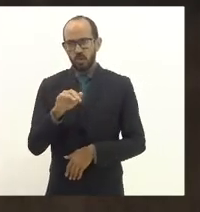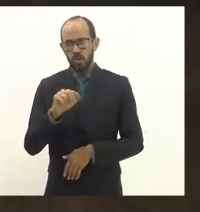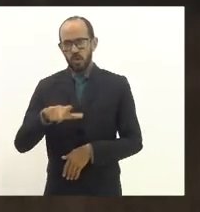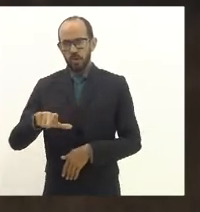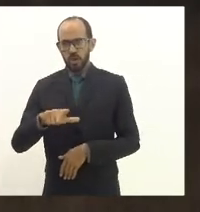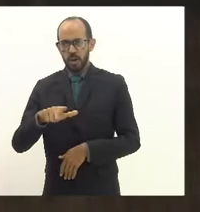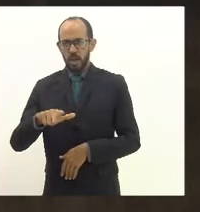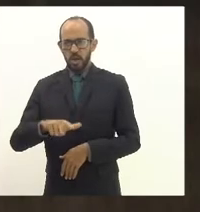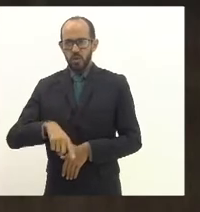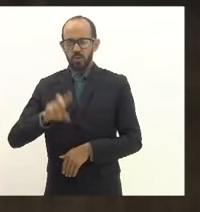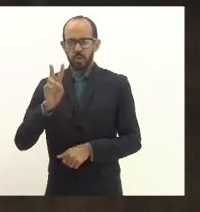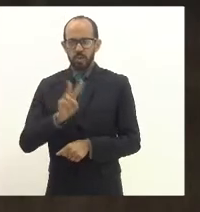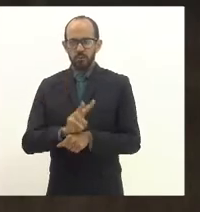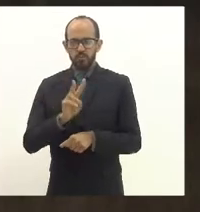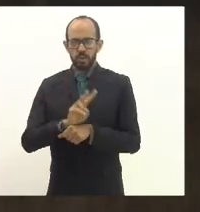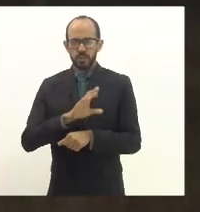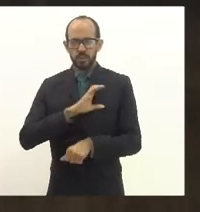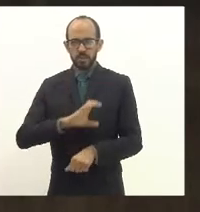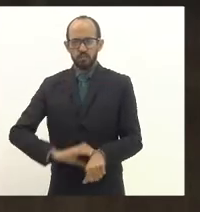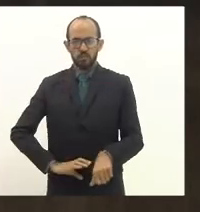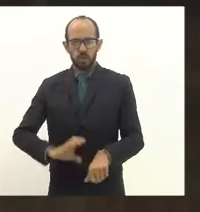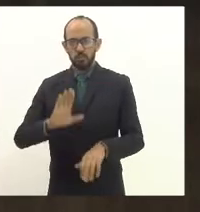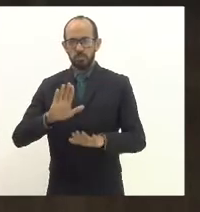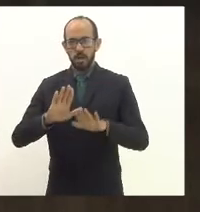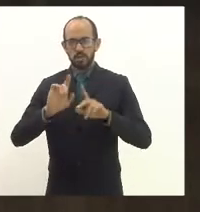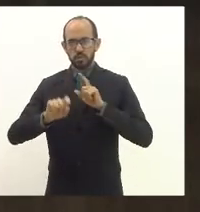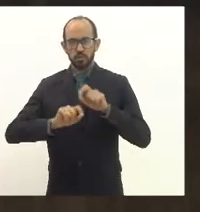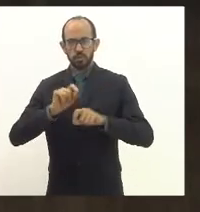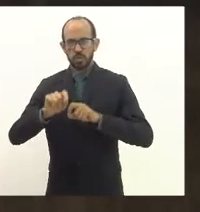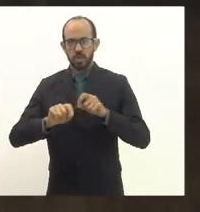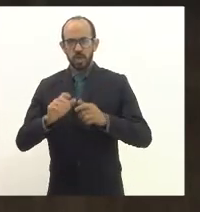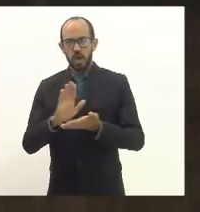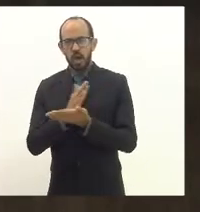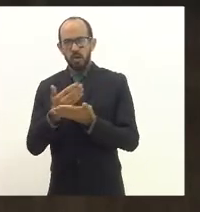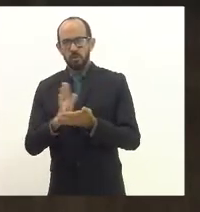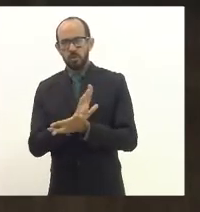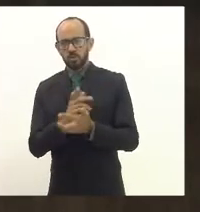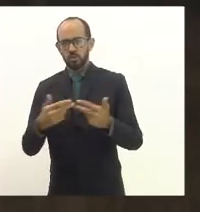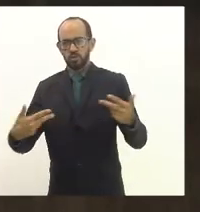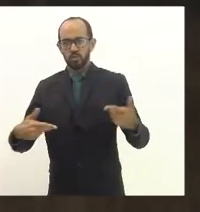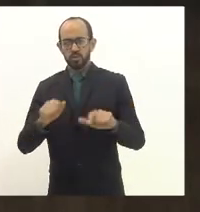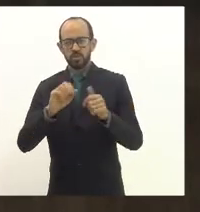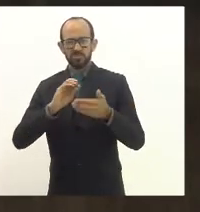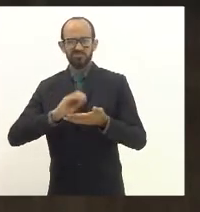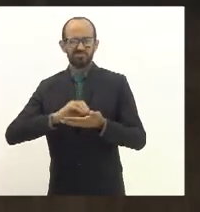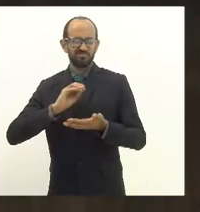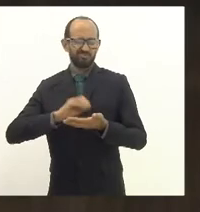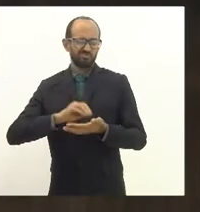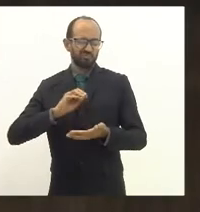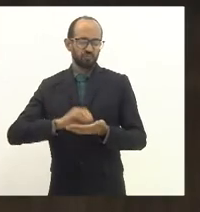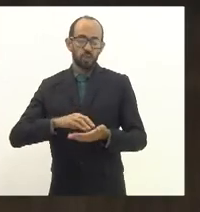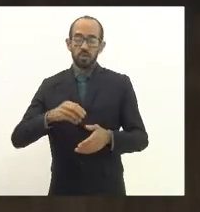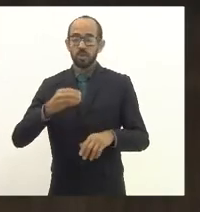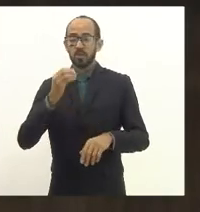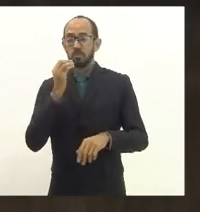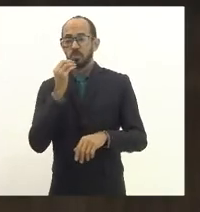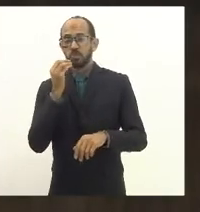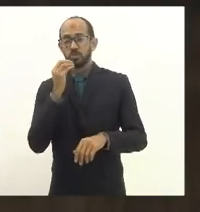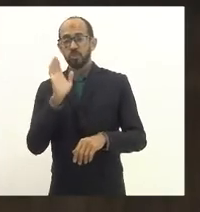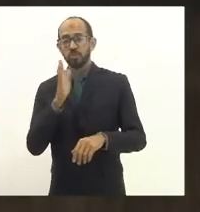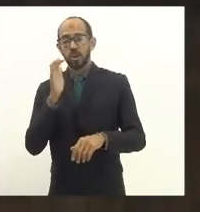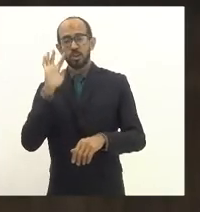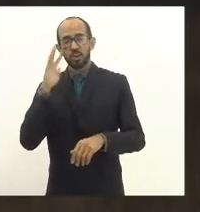da Defesa Civil. Mas há situações que estão pendentes e que poderiam já ter